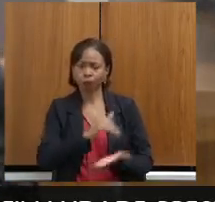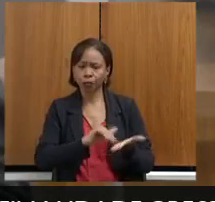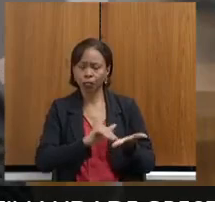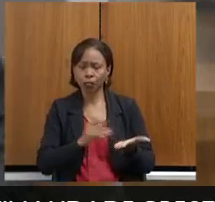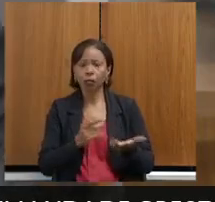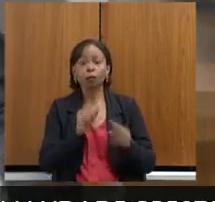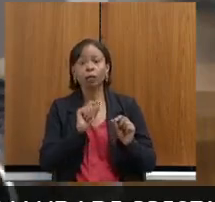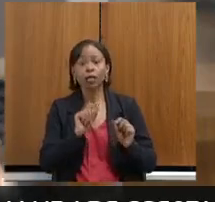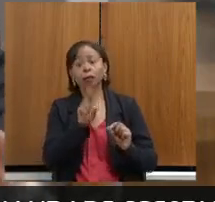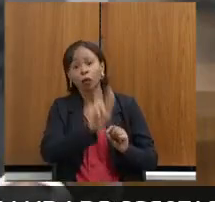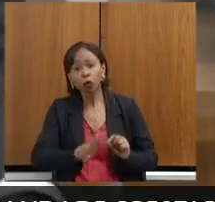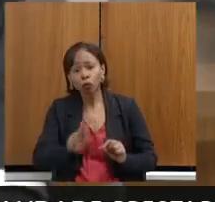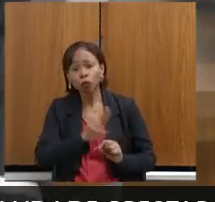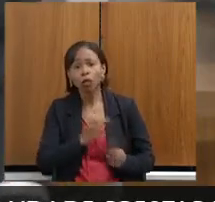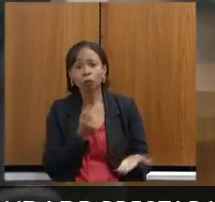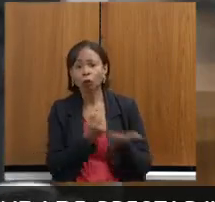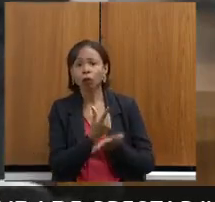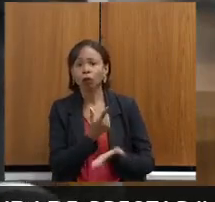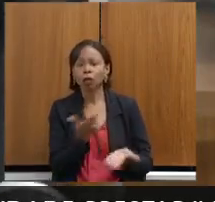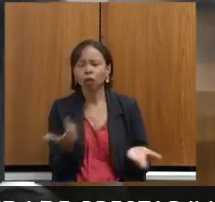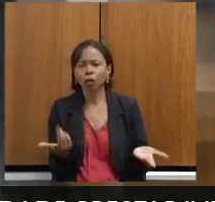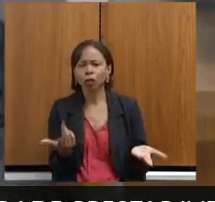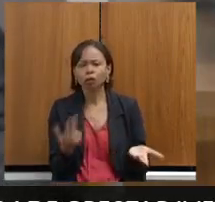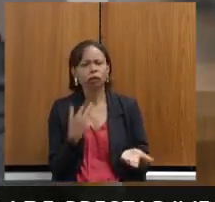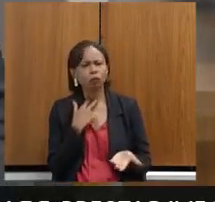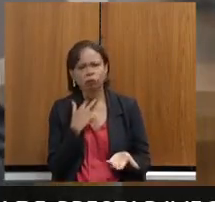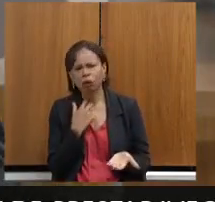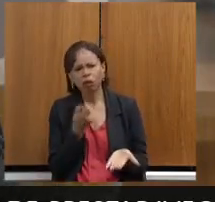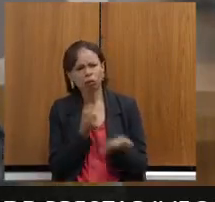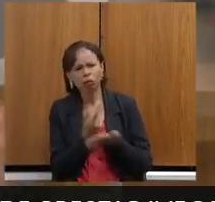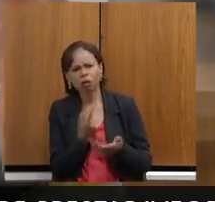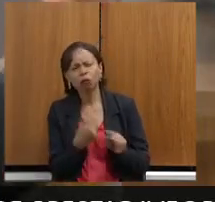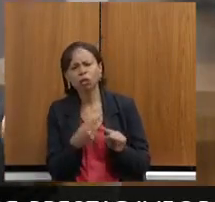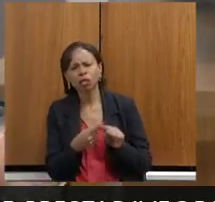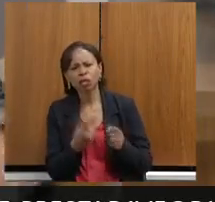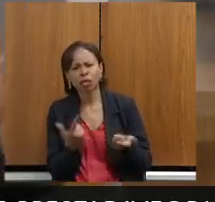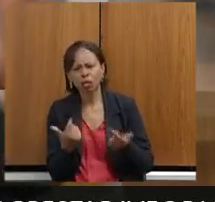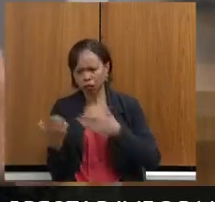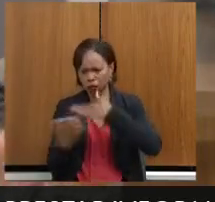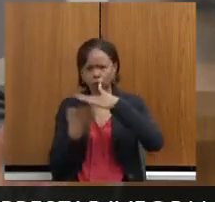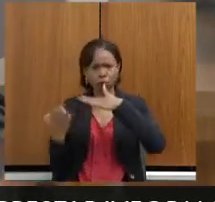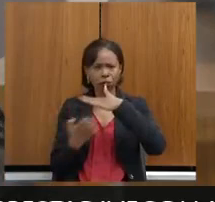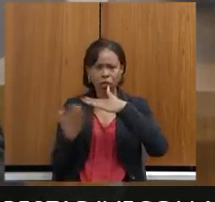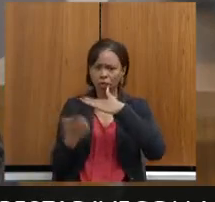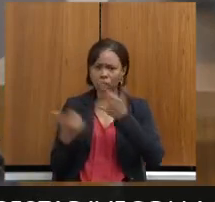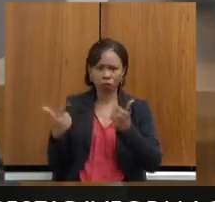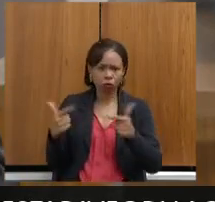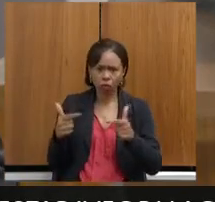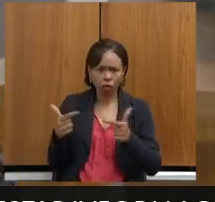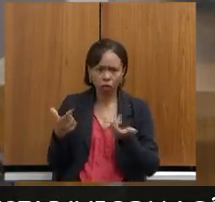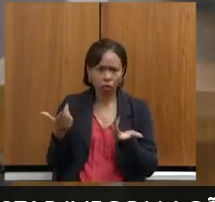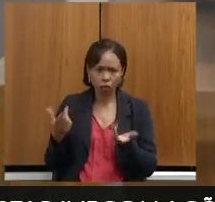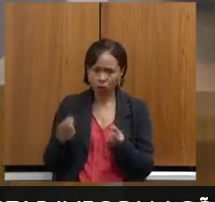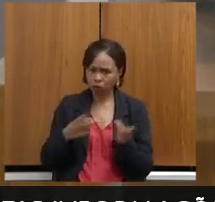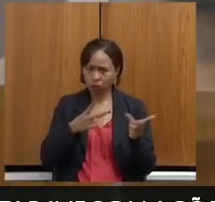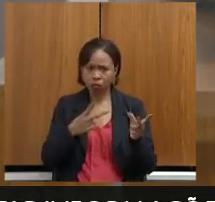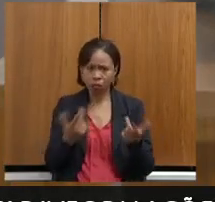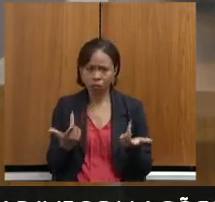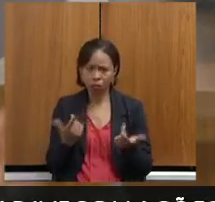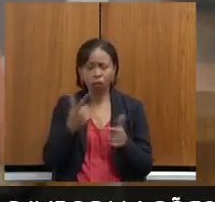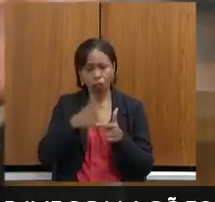pó é utilizado se não dá para comprar os veículos porque não tem presas querendo entregar e esse é um dos grandes problemas